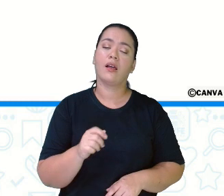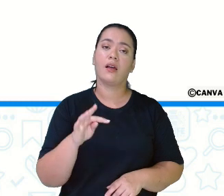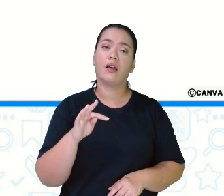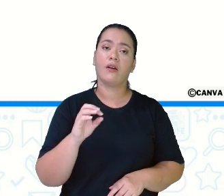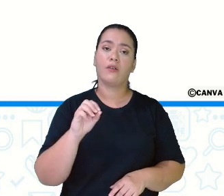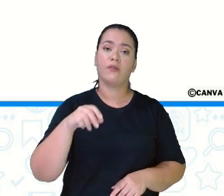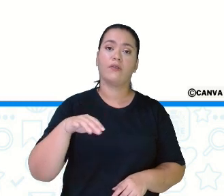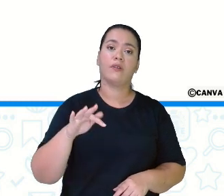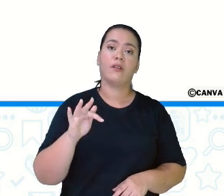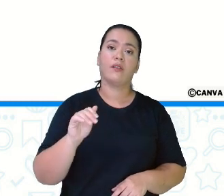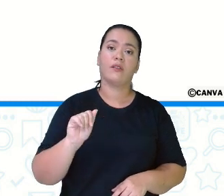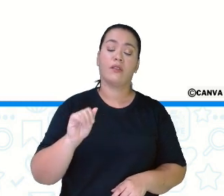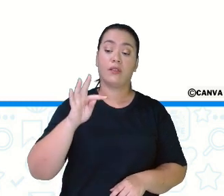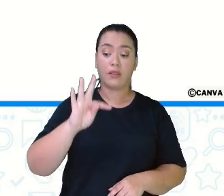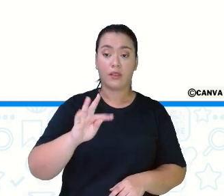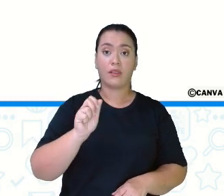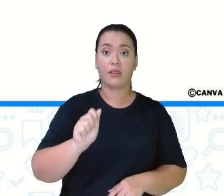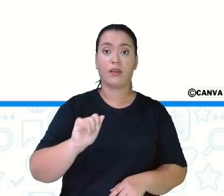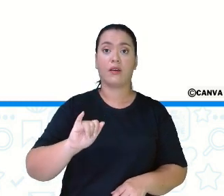Fontaine,